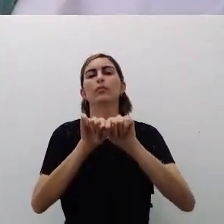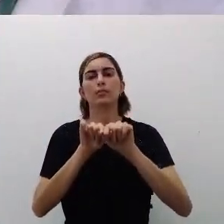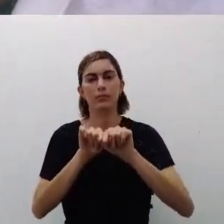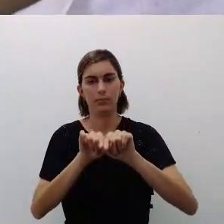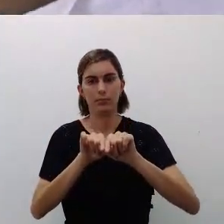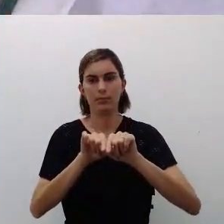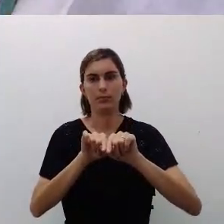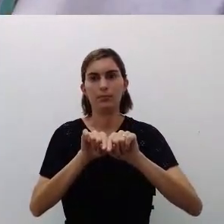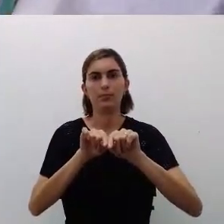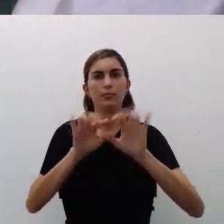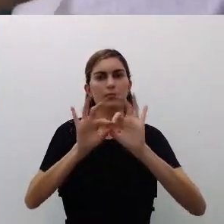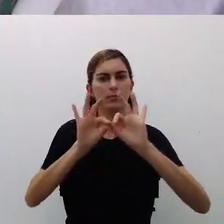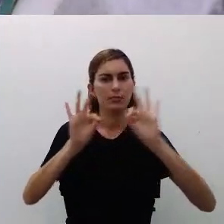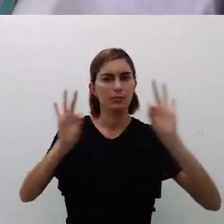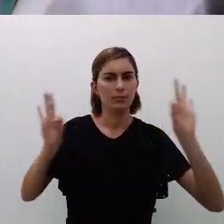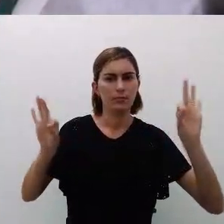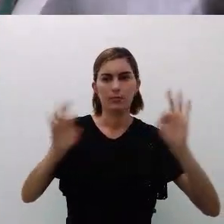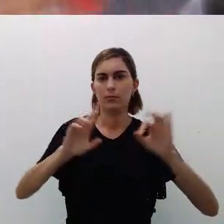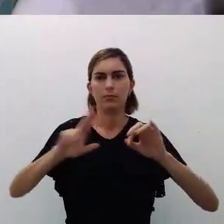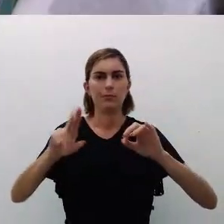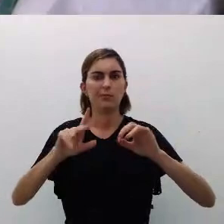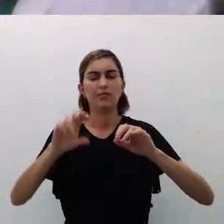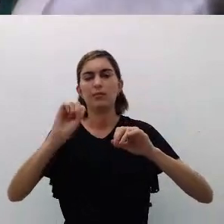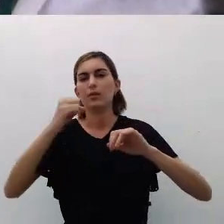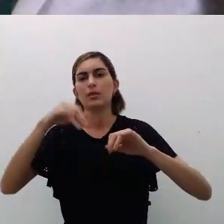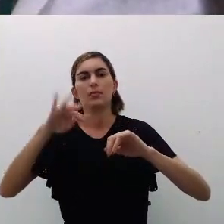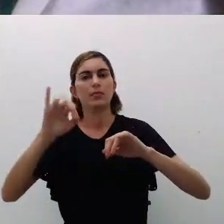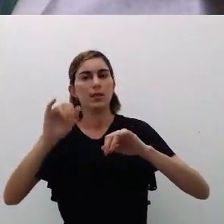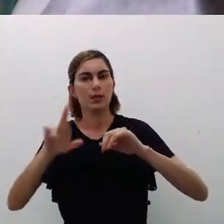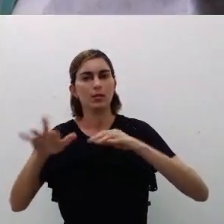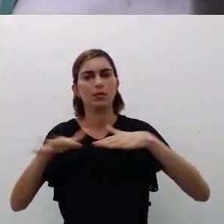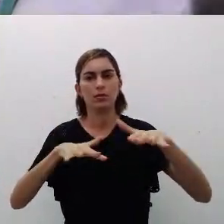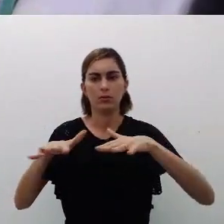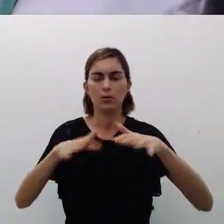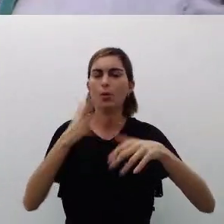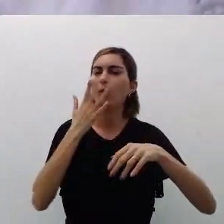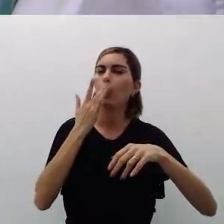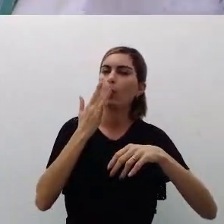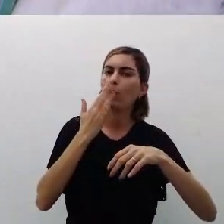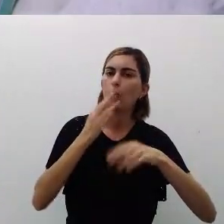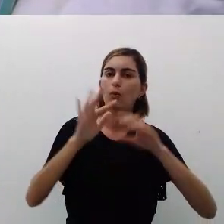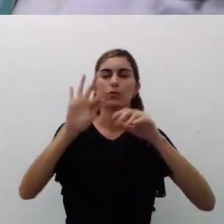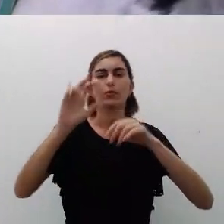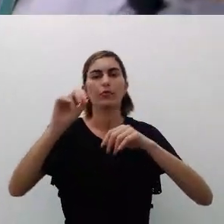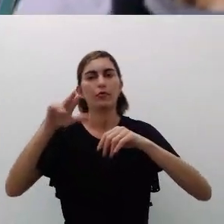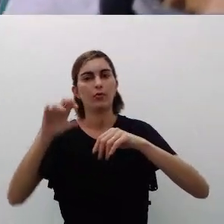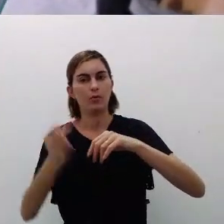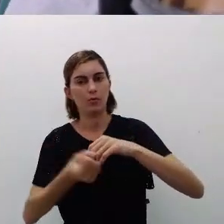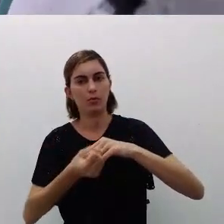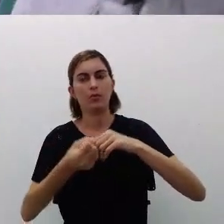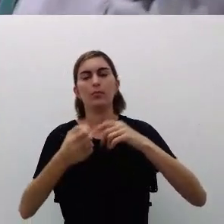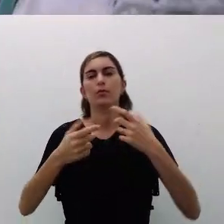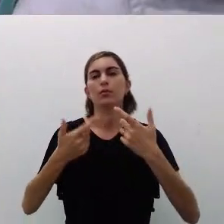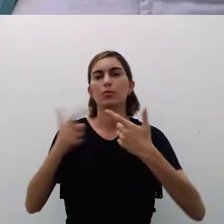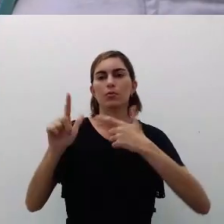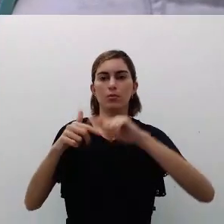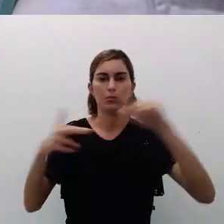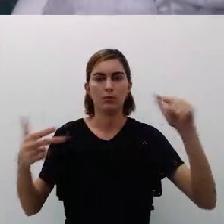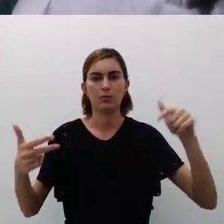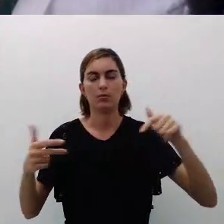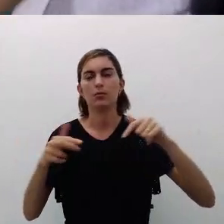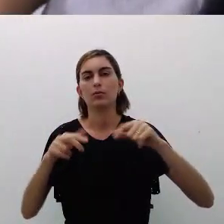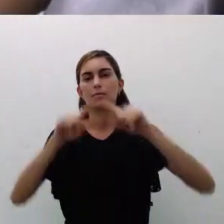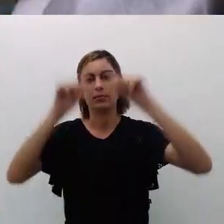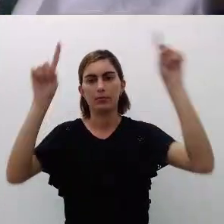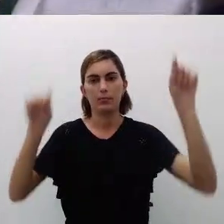alinhado, não é simétrico, é bem dinâmico pelas cores, pelas formas. Temos muitas formas retangulares aqui também, apesar